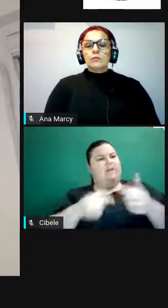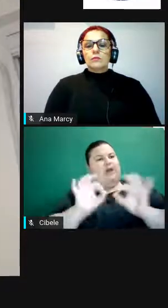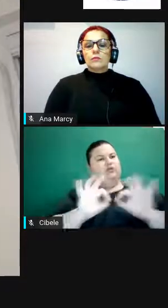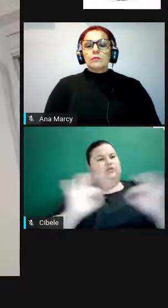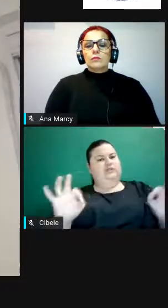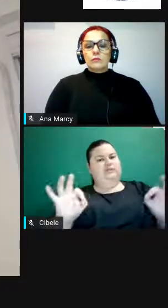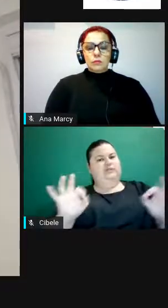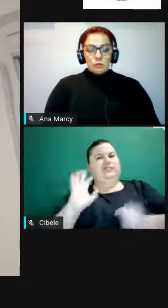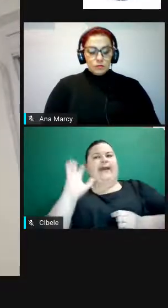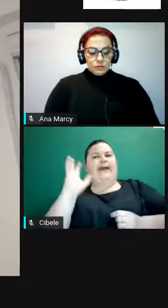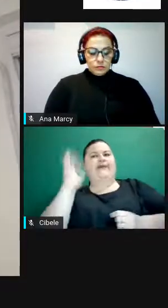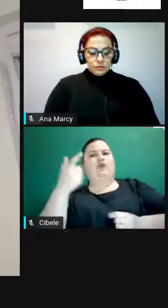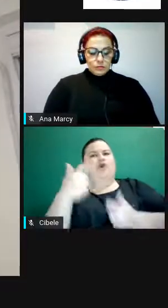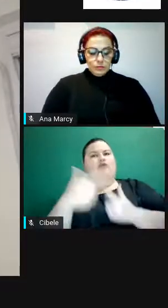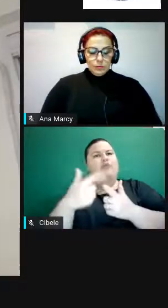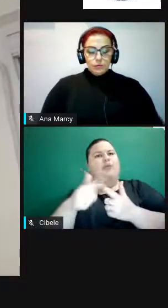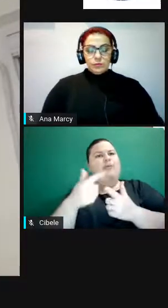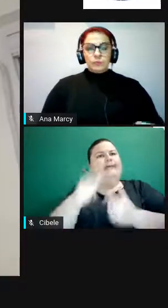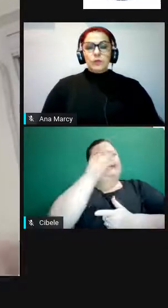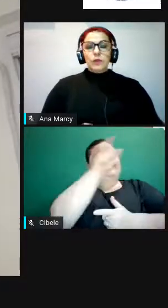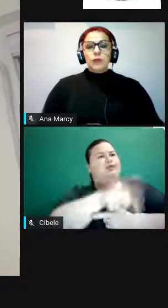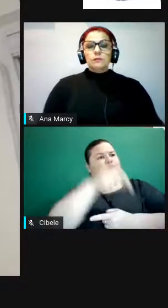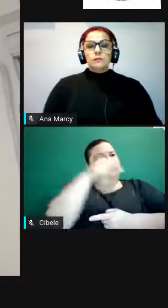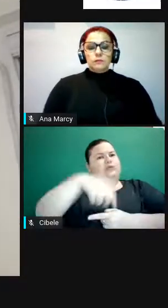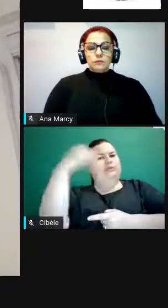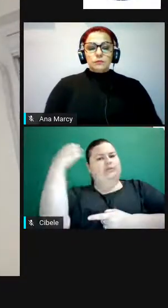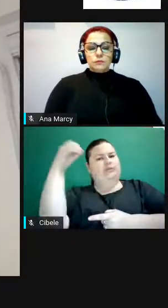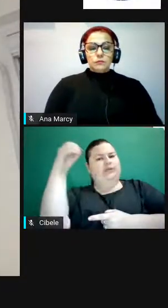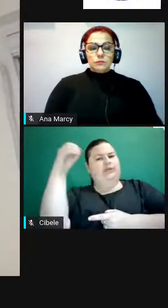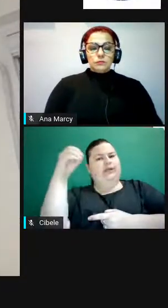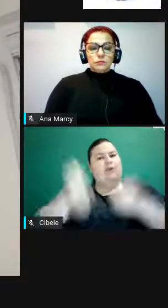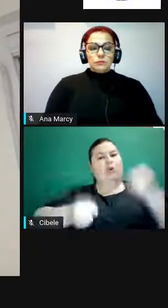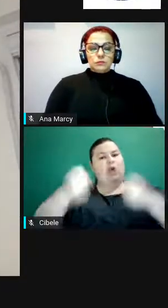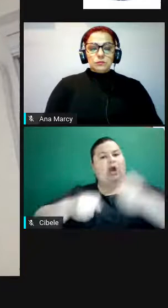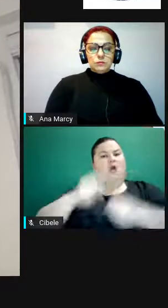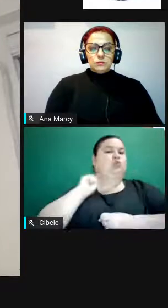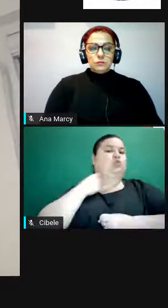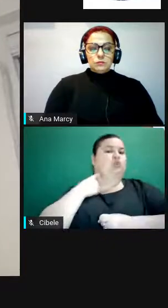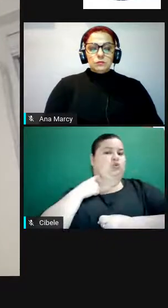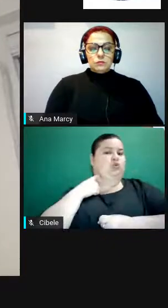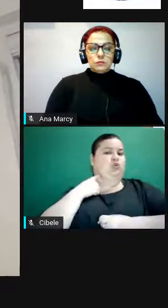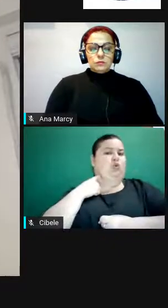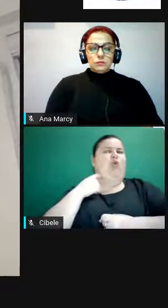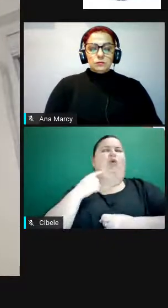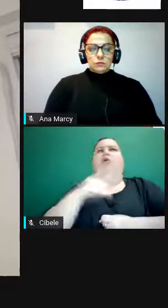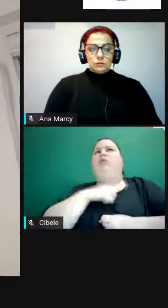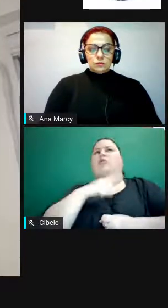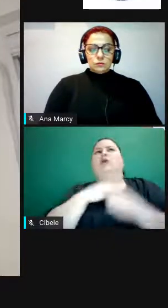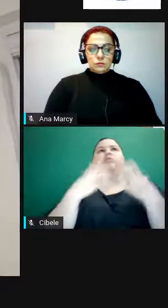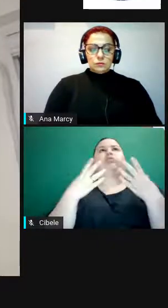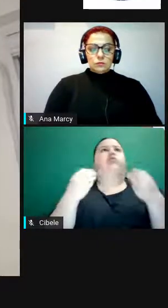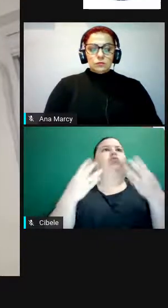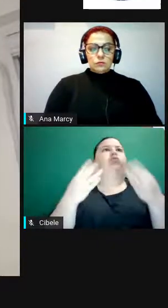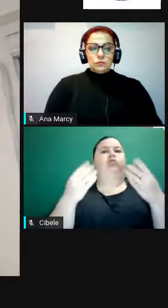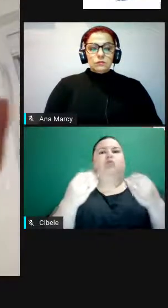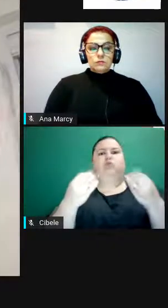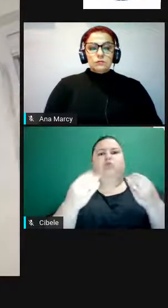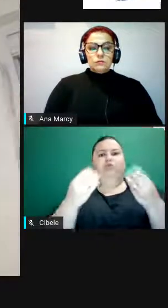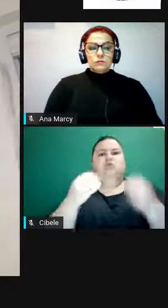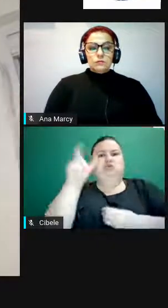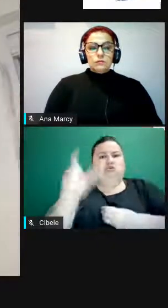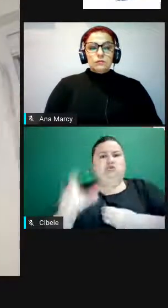ele resolve um problema de uma das pessoas aqui em Porto Alegre que é o carro sujo e ele tem muito cliente para te encontrar com ele e